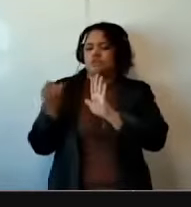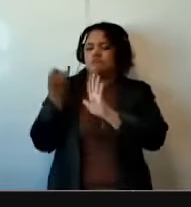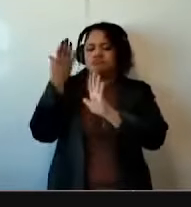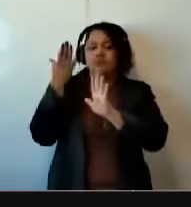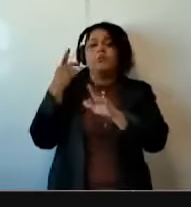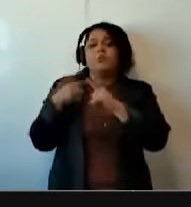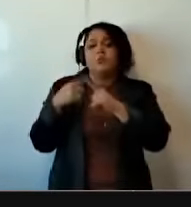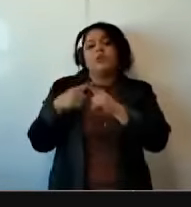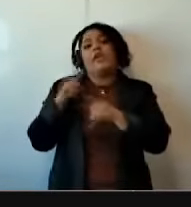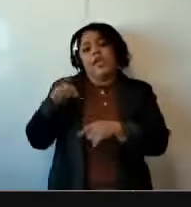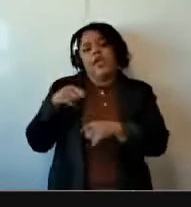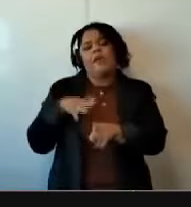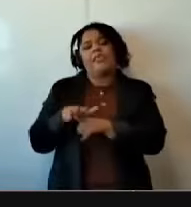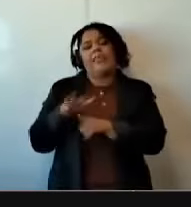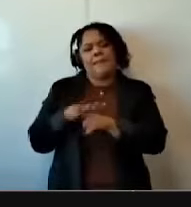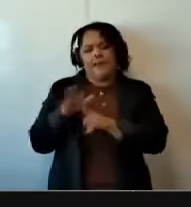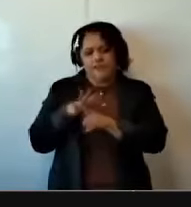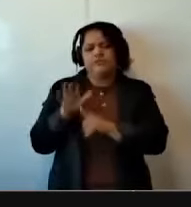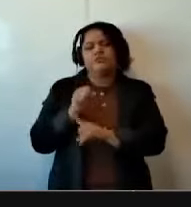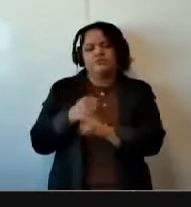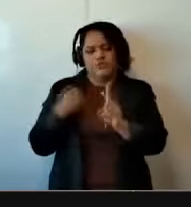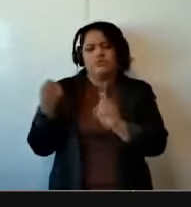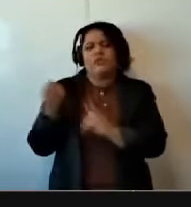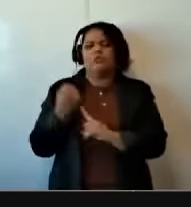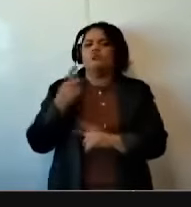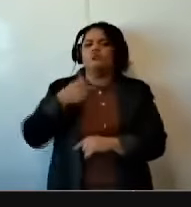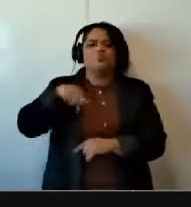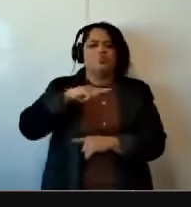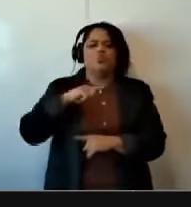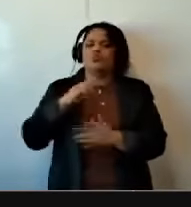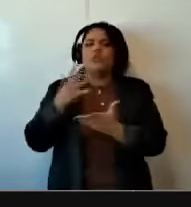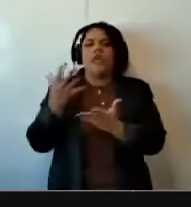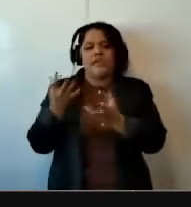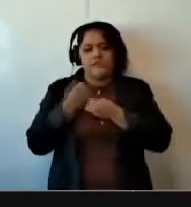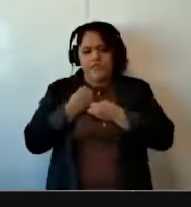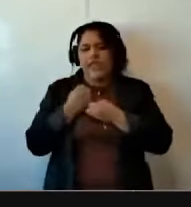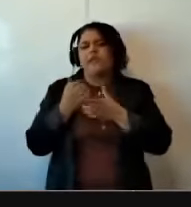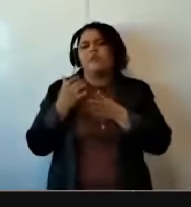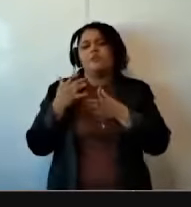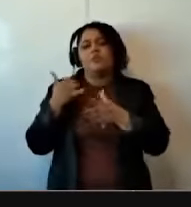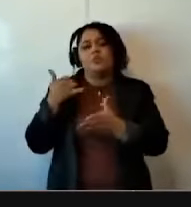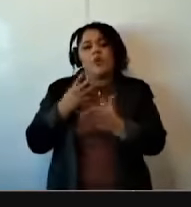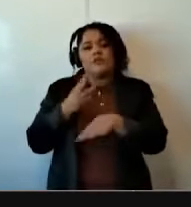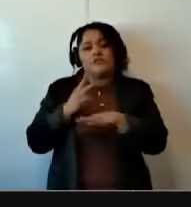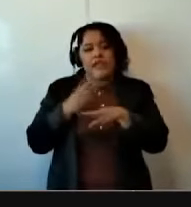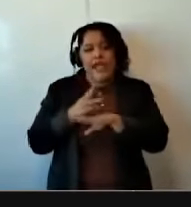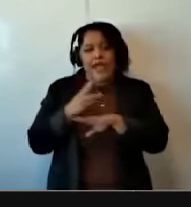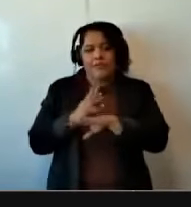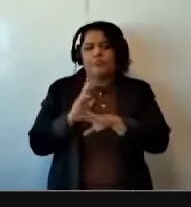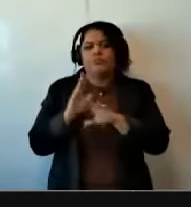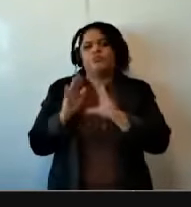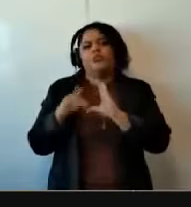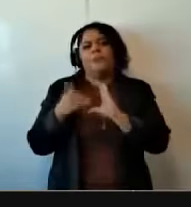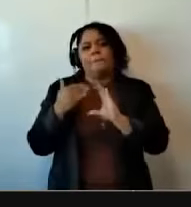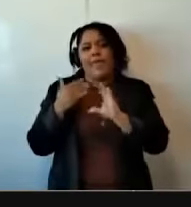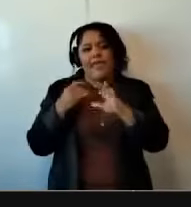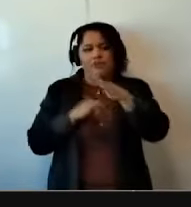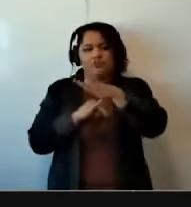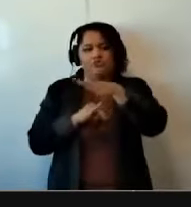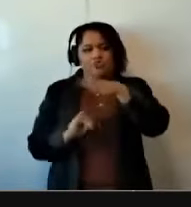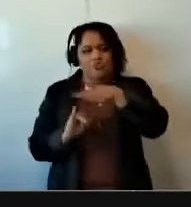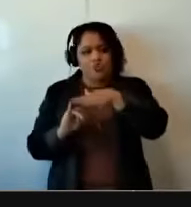isso rotineiramente, né, em nossos WhatsApps, nossos e-mails institucionais. É uma demanda que, de fato, precisa de uma